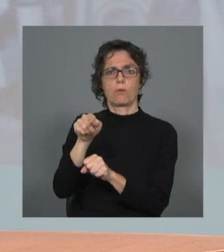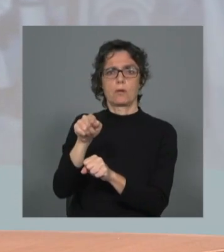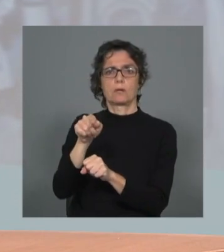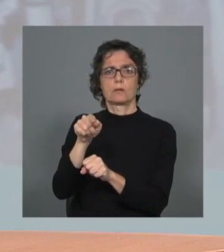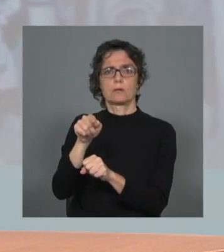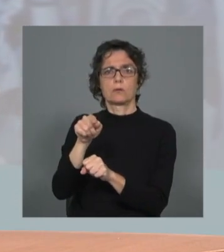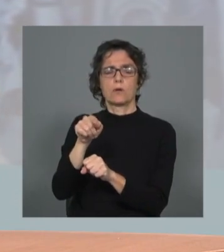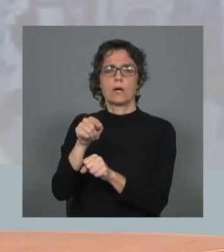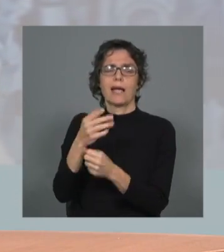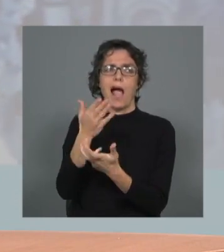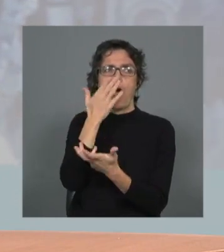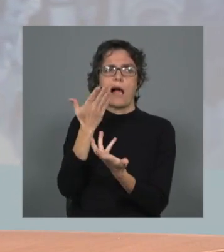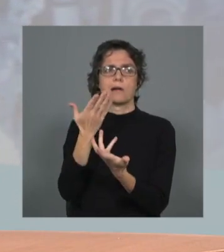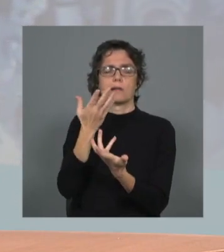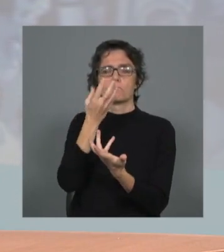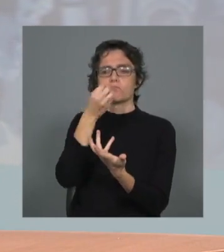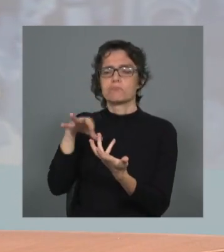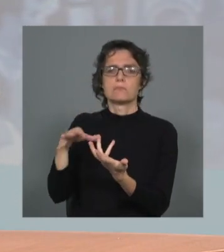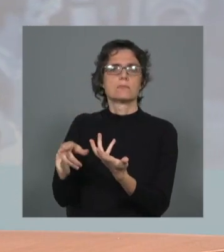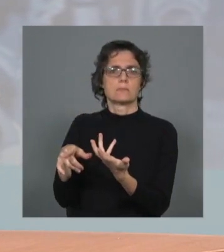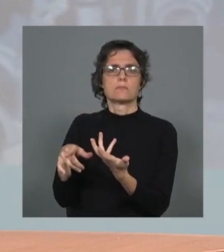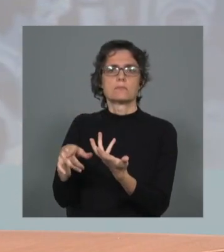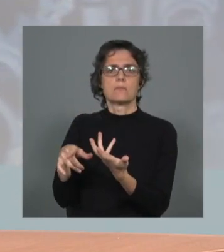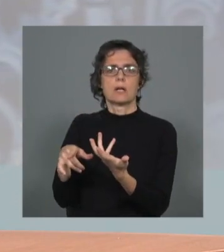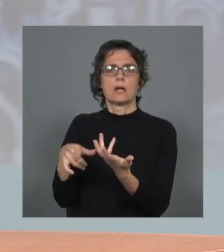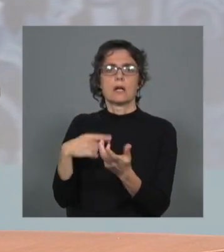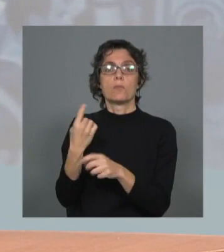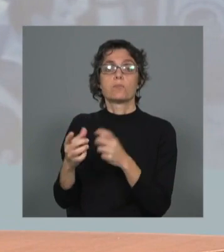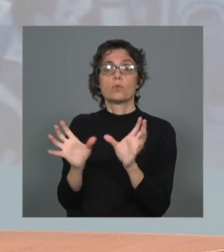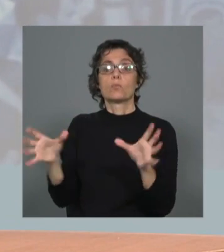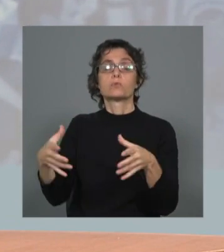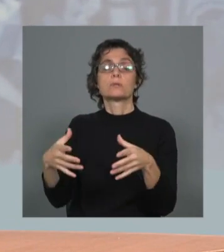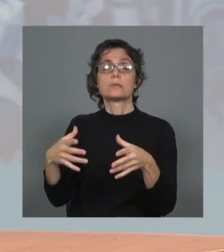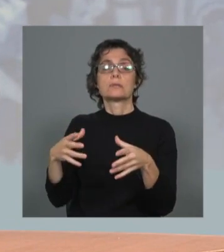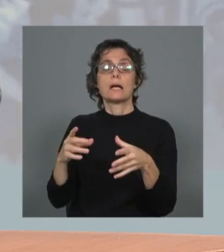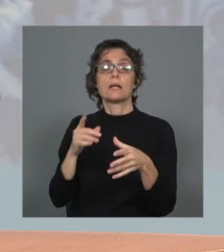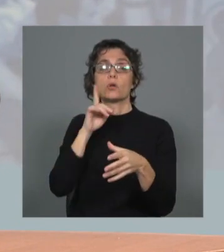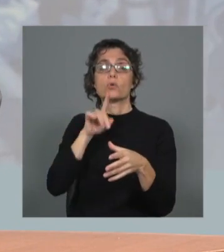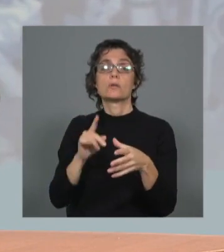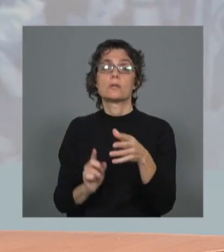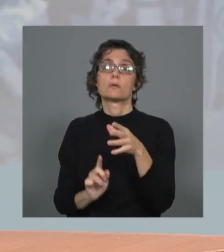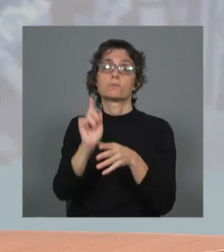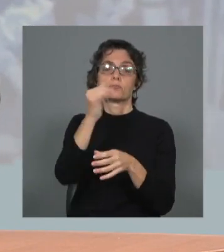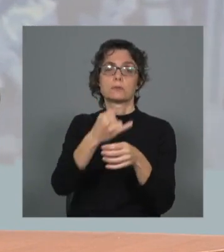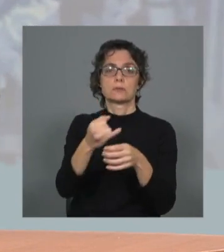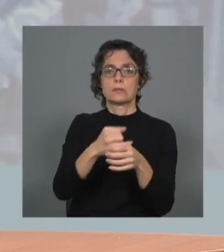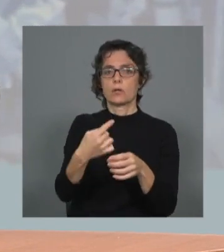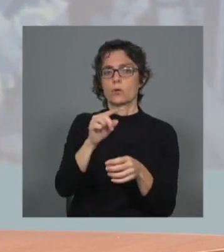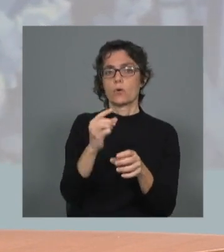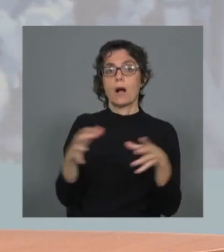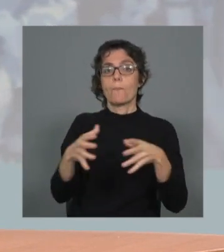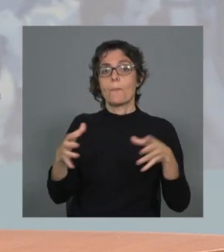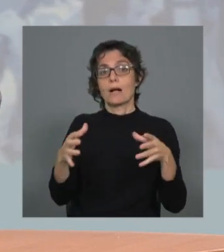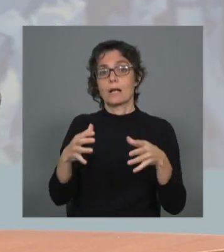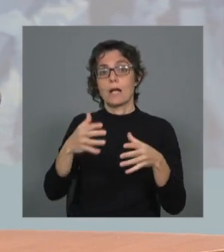abandonados objetivamente, que as comunidades não voltaram para o norte da ilha, que é de maioria muçulmana. Portanto, é sobretudo a maioria